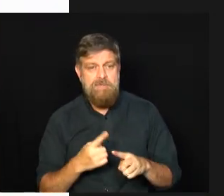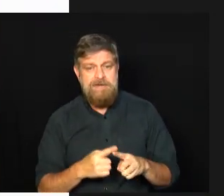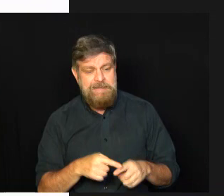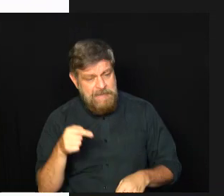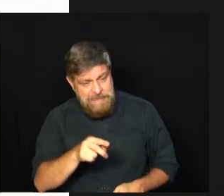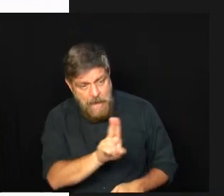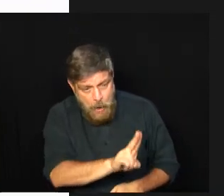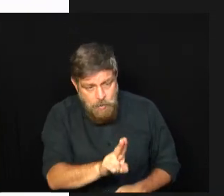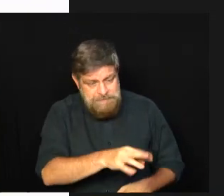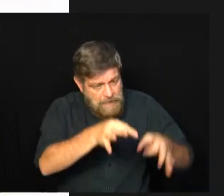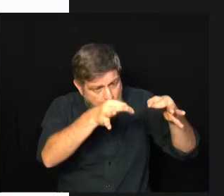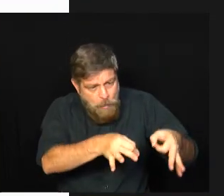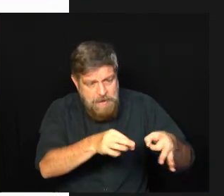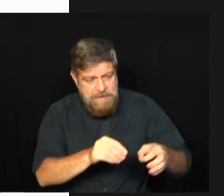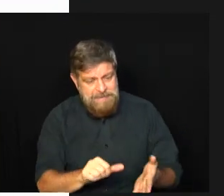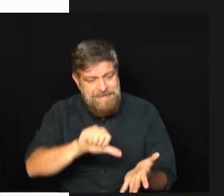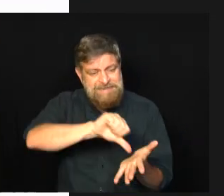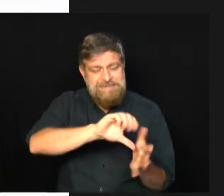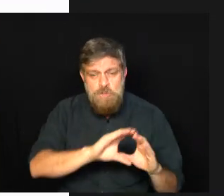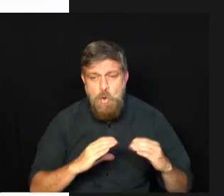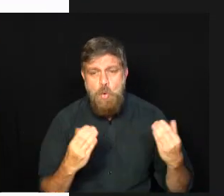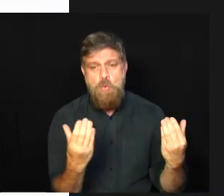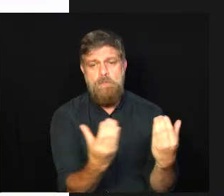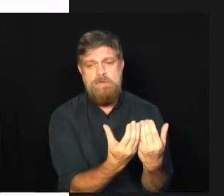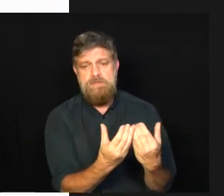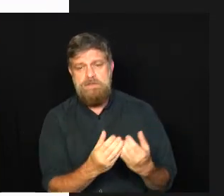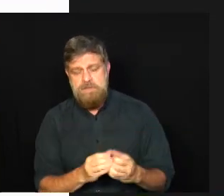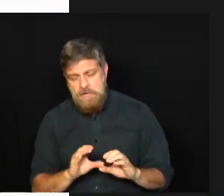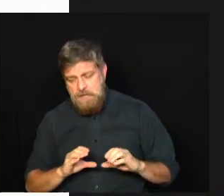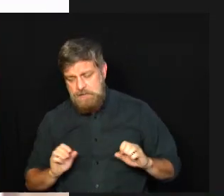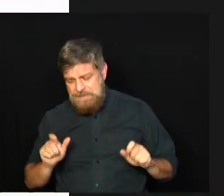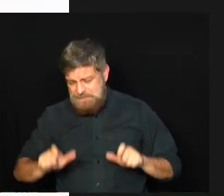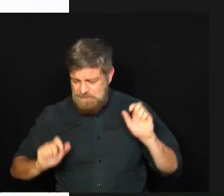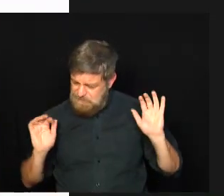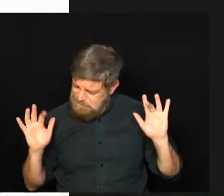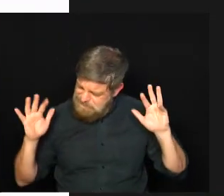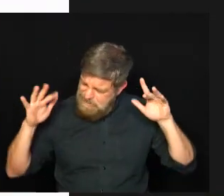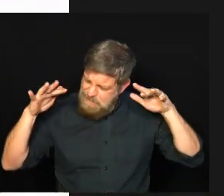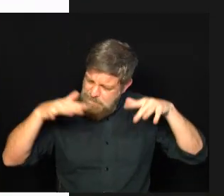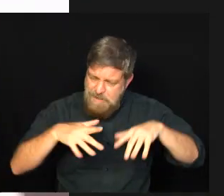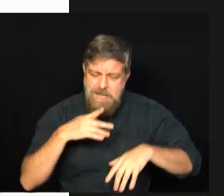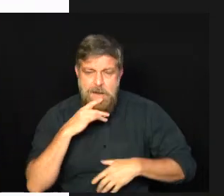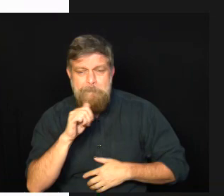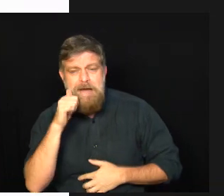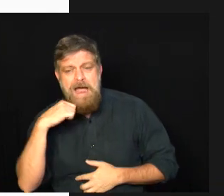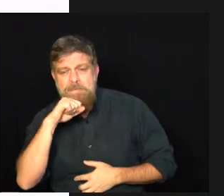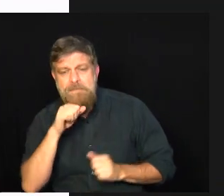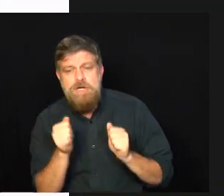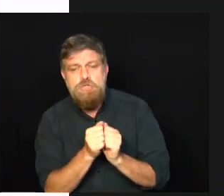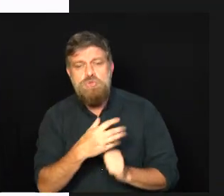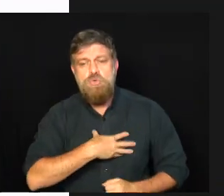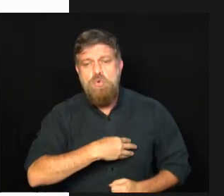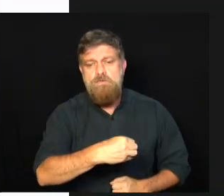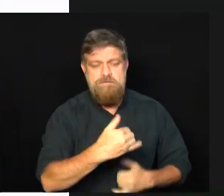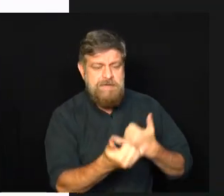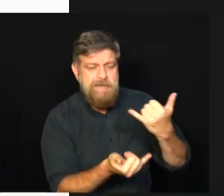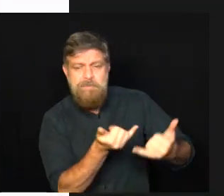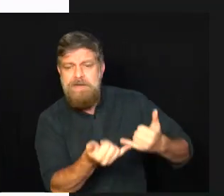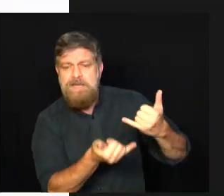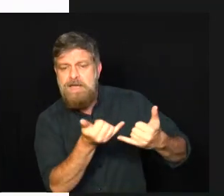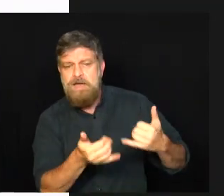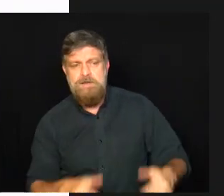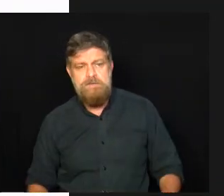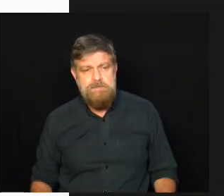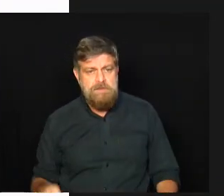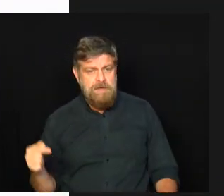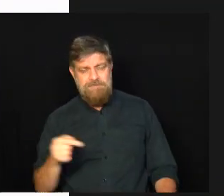fazer delas centros comunitários para a convivência da comunidade, do encontro dos pais para brincarem com seus filhos, né? Isso